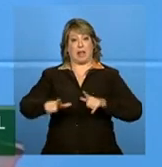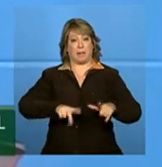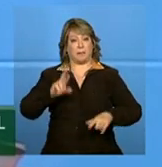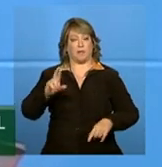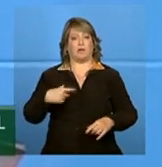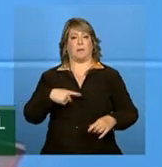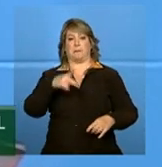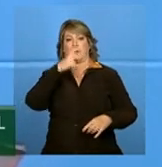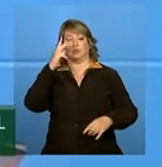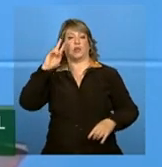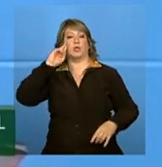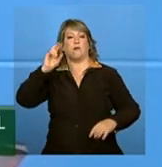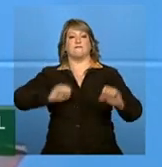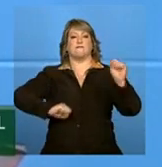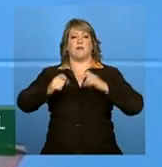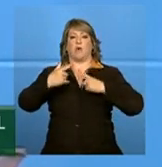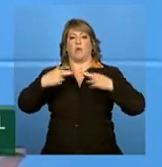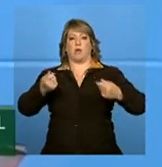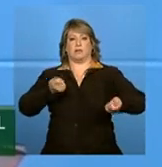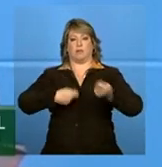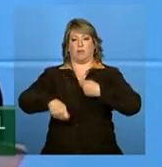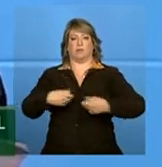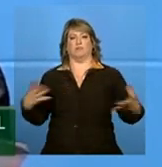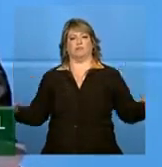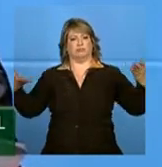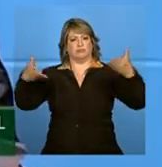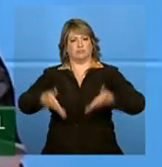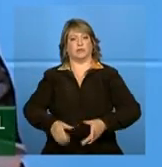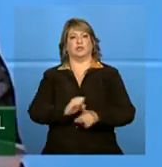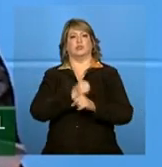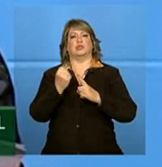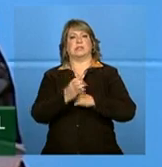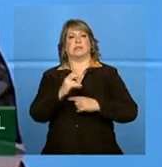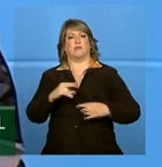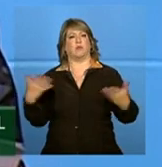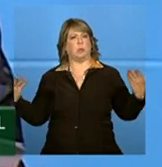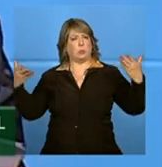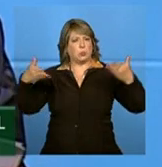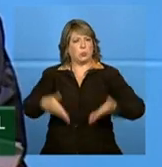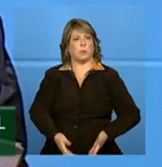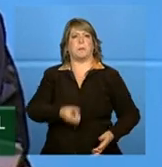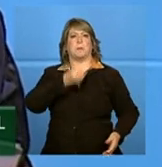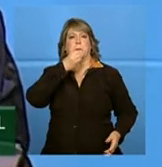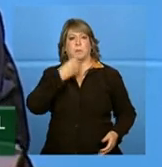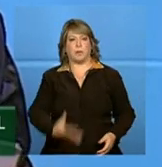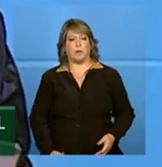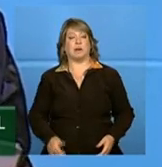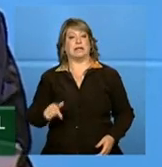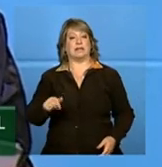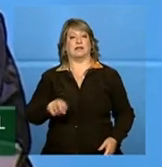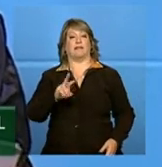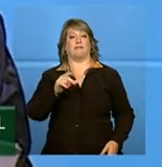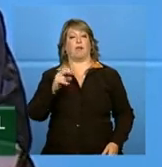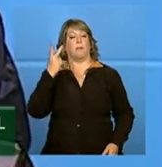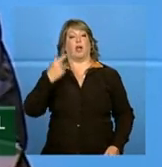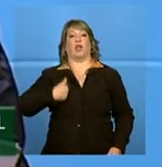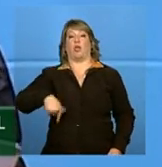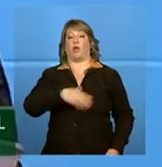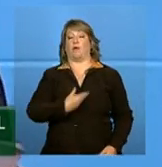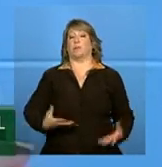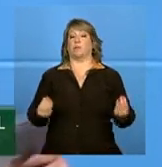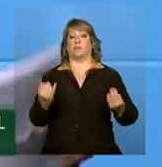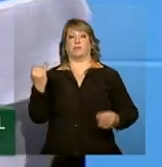e de empregadores, mas uma representação muito maior da sociedade civil. Este é um valor para o nosso governo